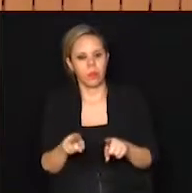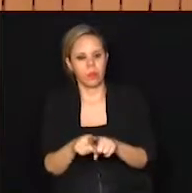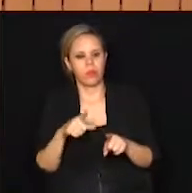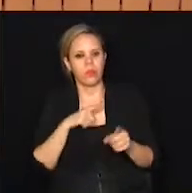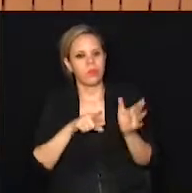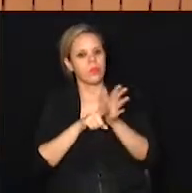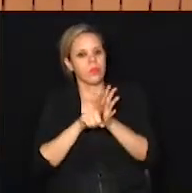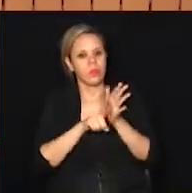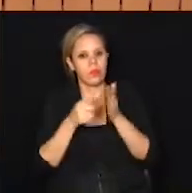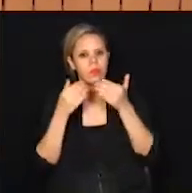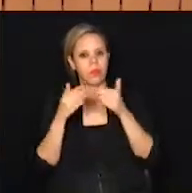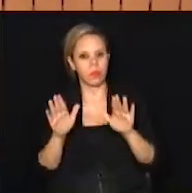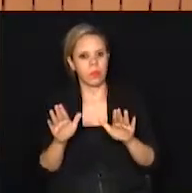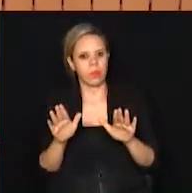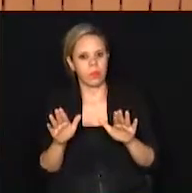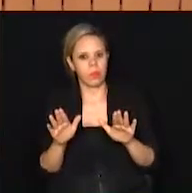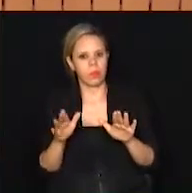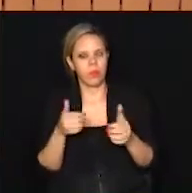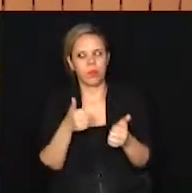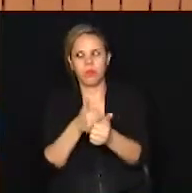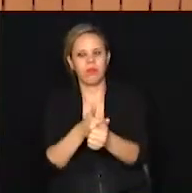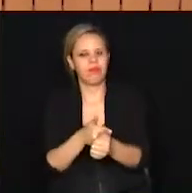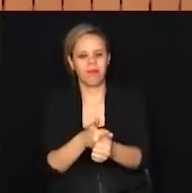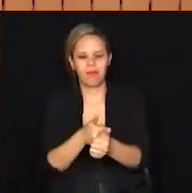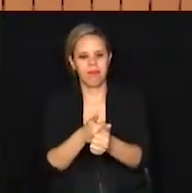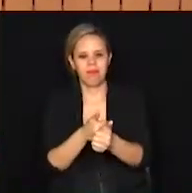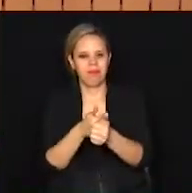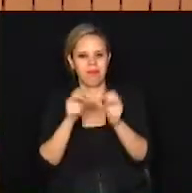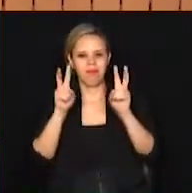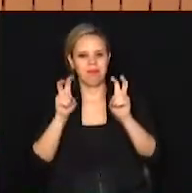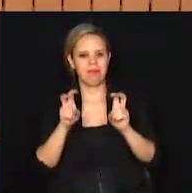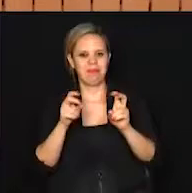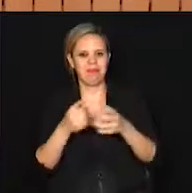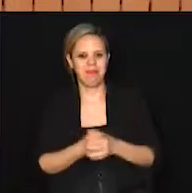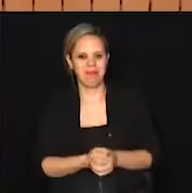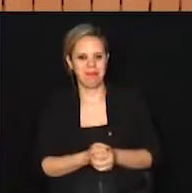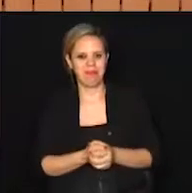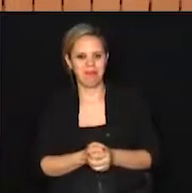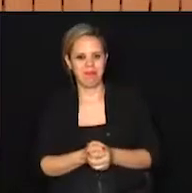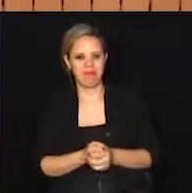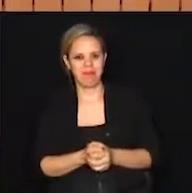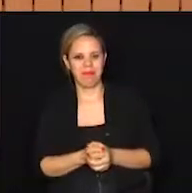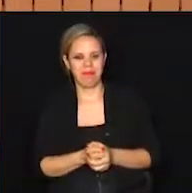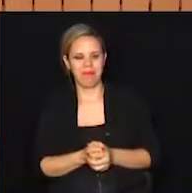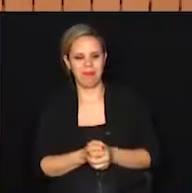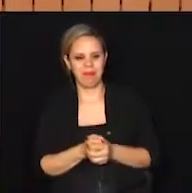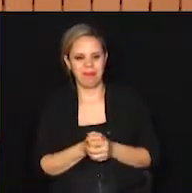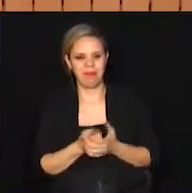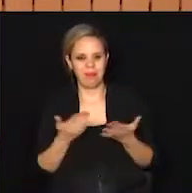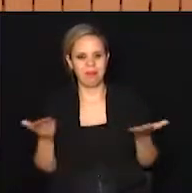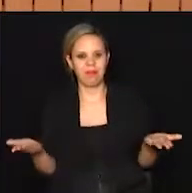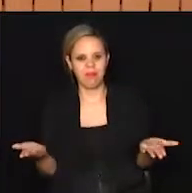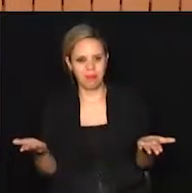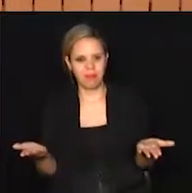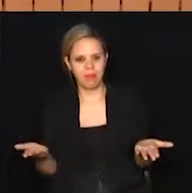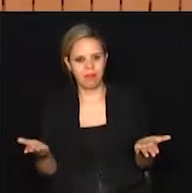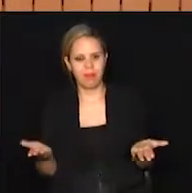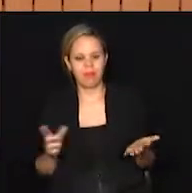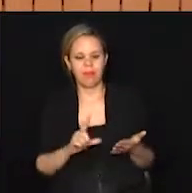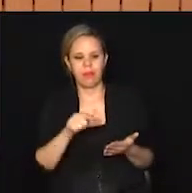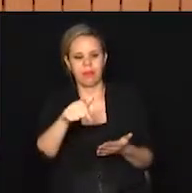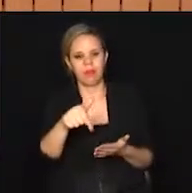inquérito aberto para o acompanhamento desse tema. Então, era isso. Logo